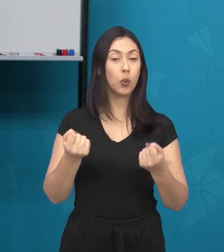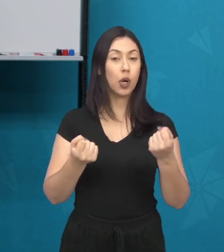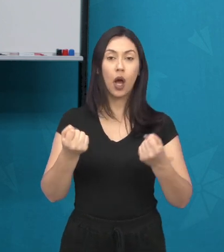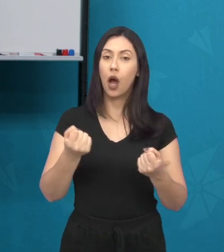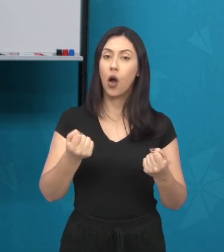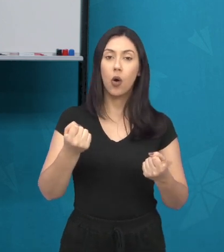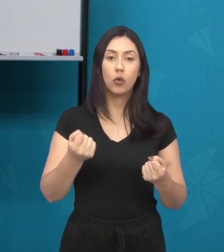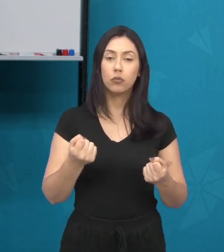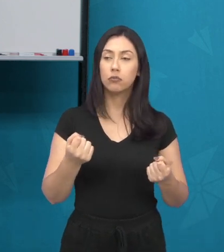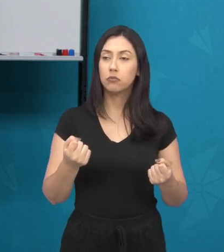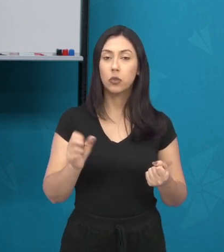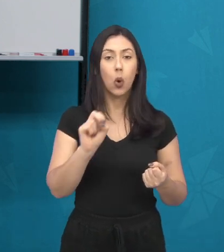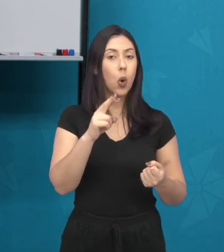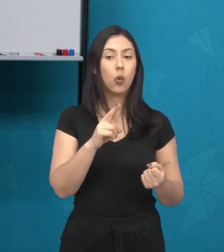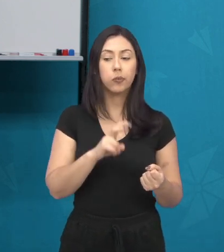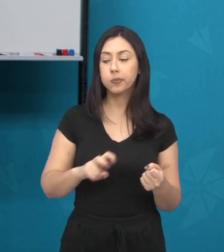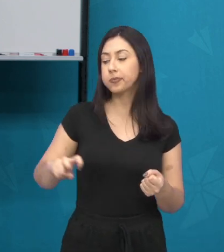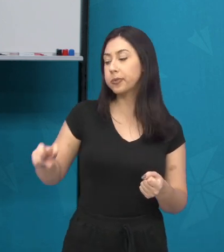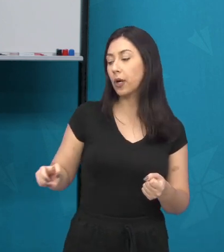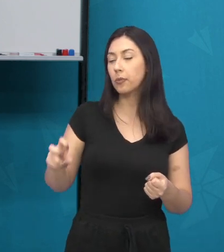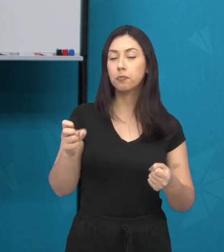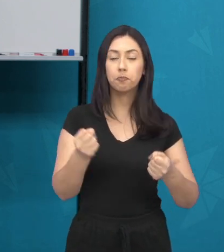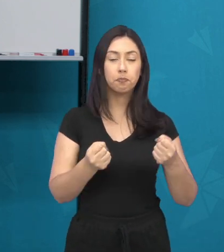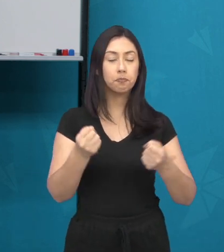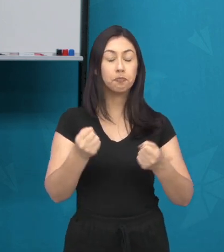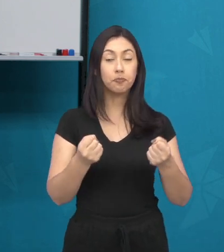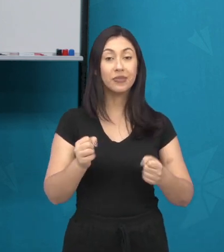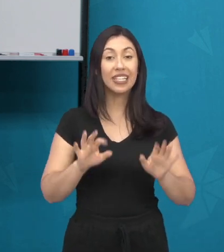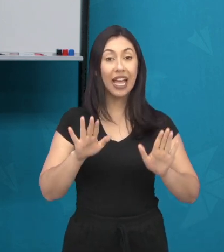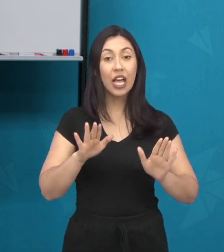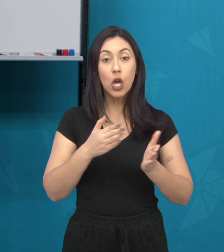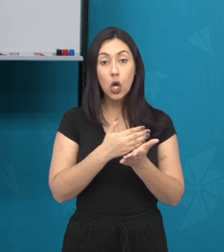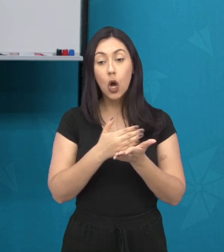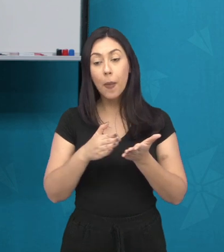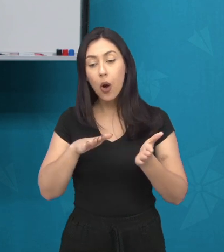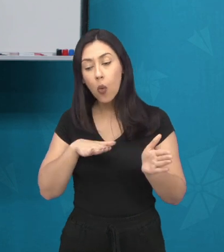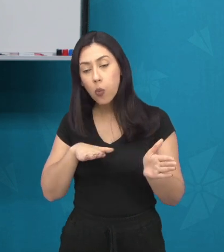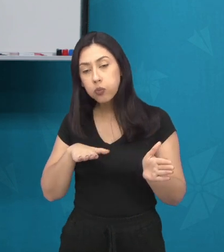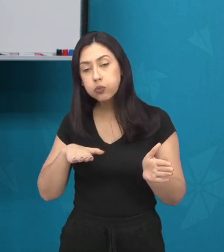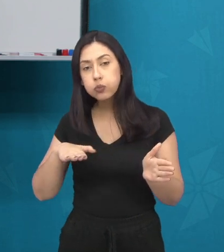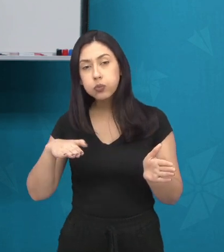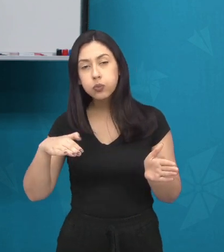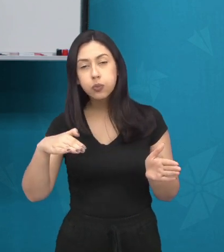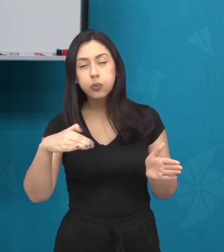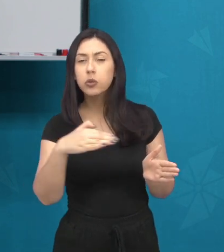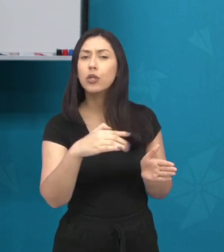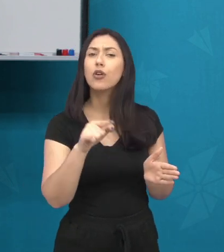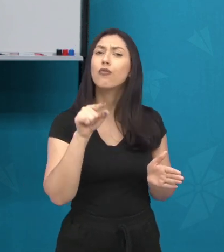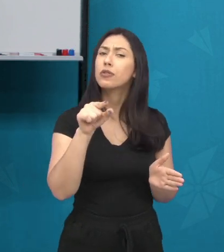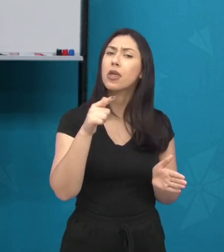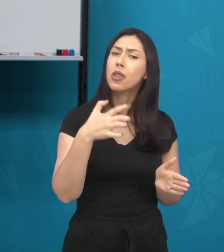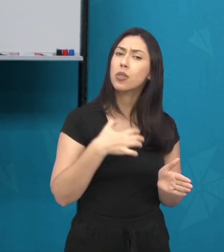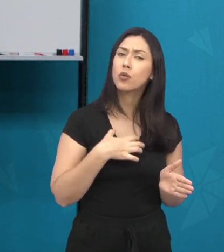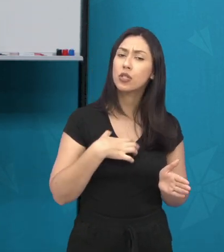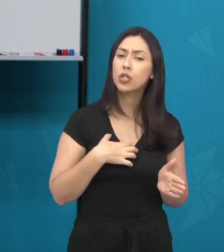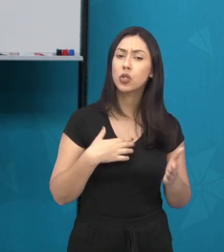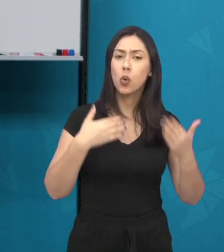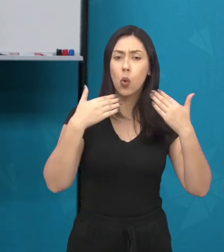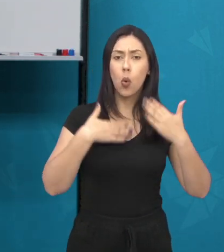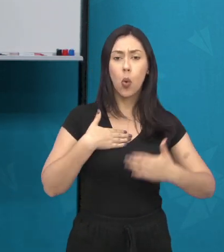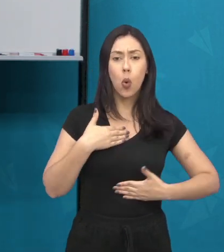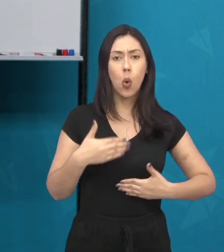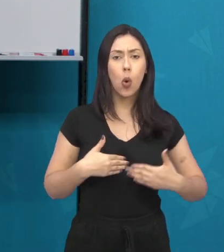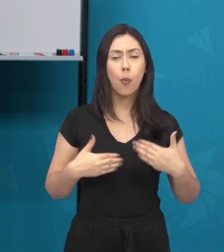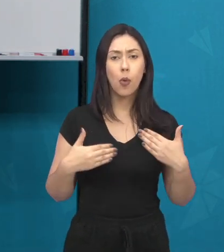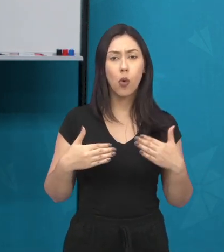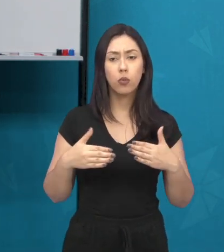seja dirigindo ou no banco do Caron em que o carro começa a fazer uma curva você não sente naturalmente o seu corpo indo